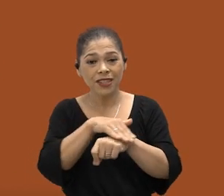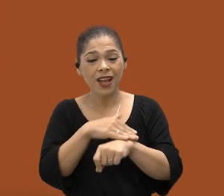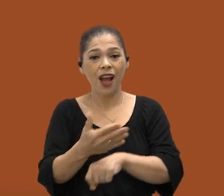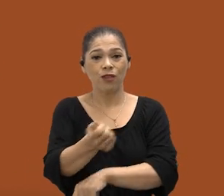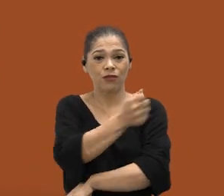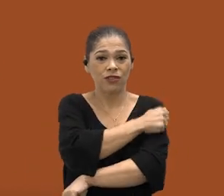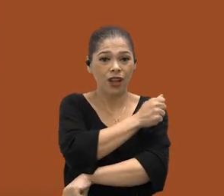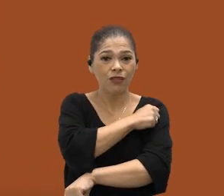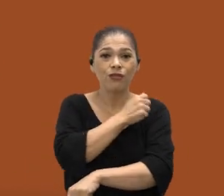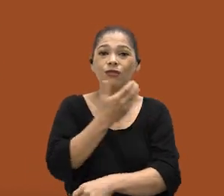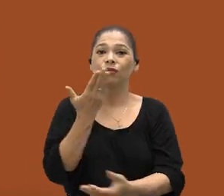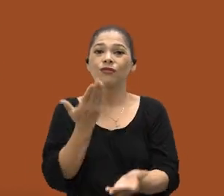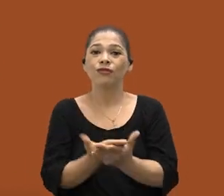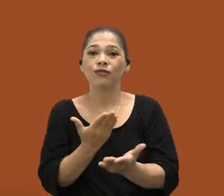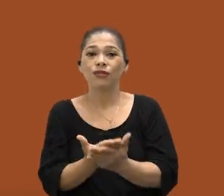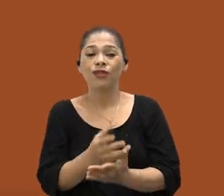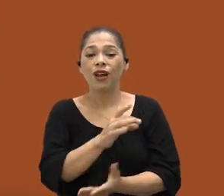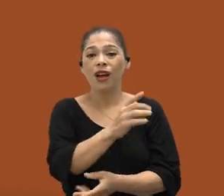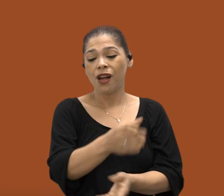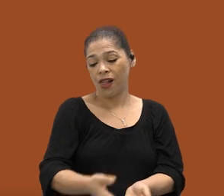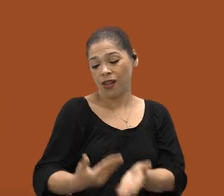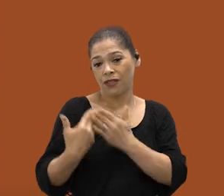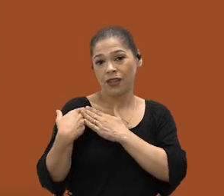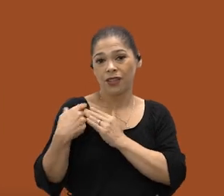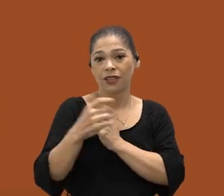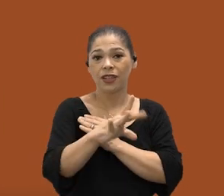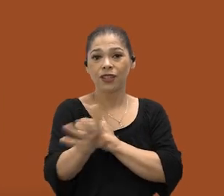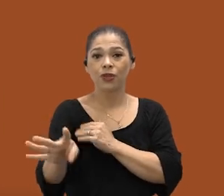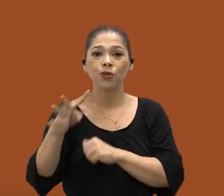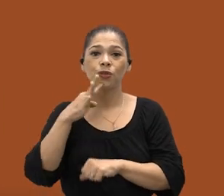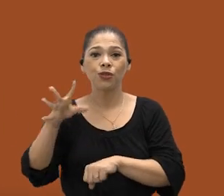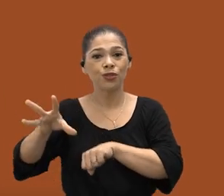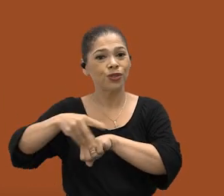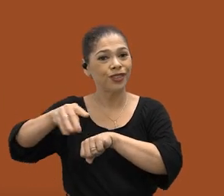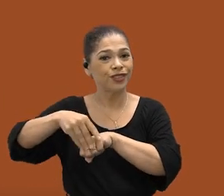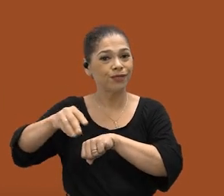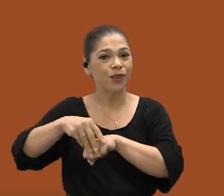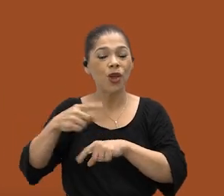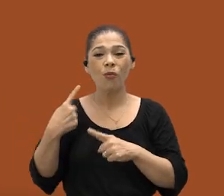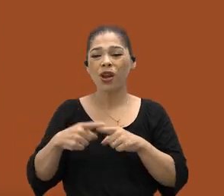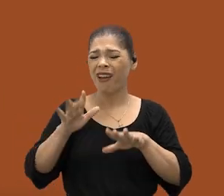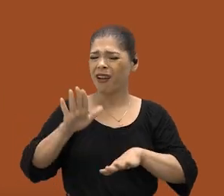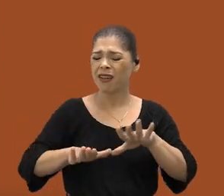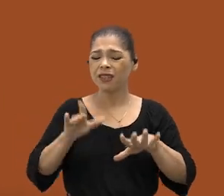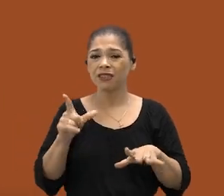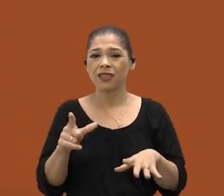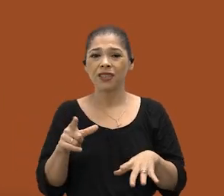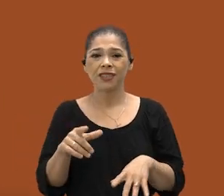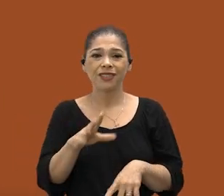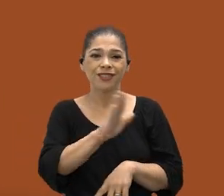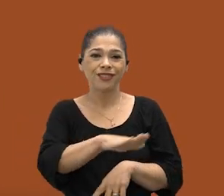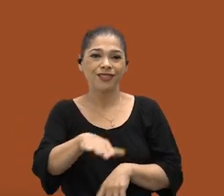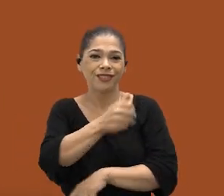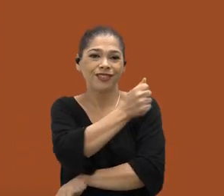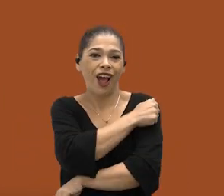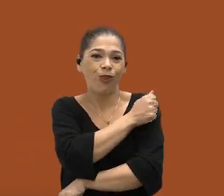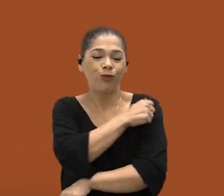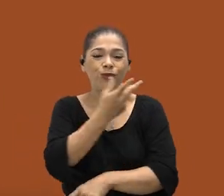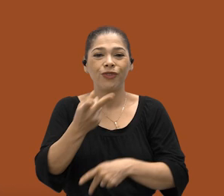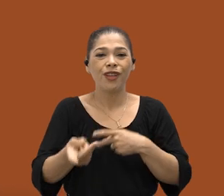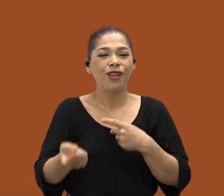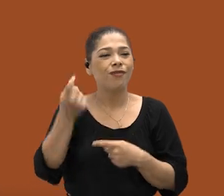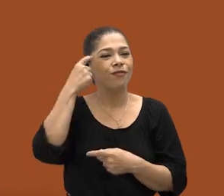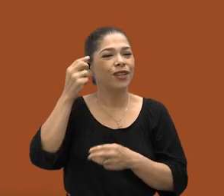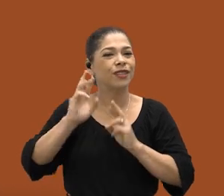é responsabilidade com que cada um tem seu conhecimento porque às vezes a molecada né